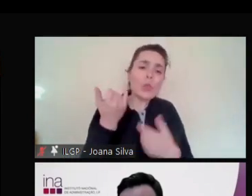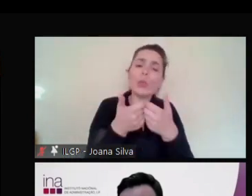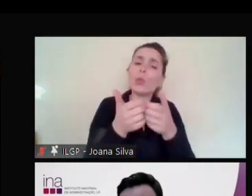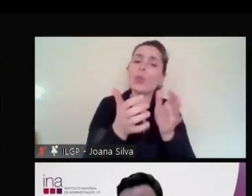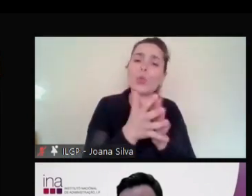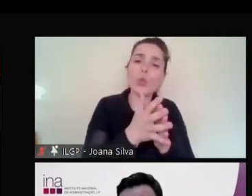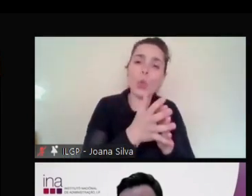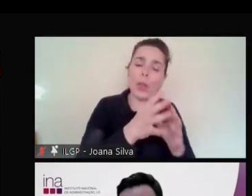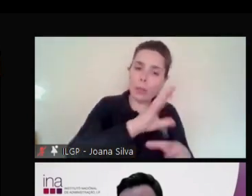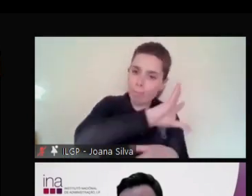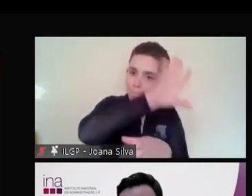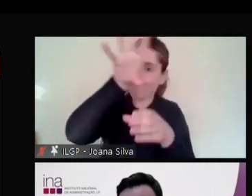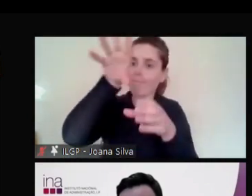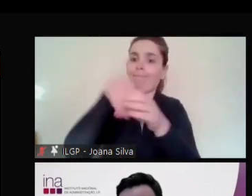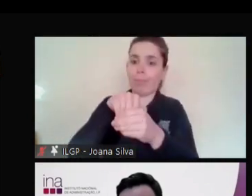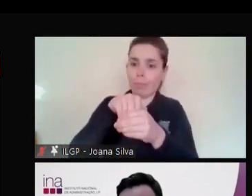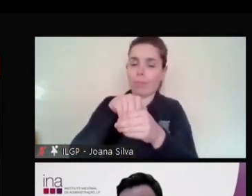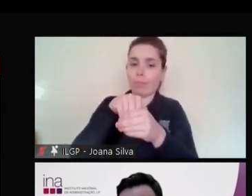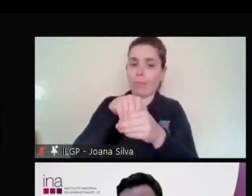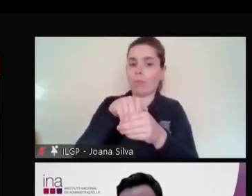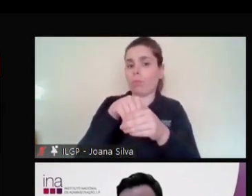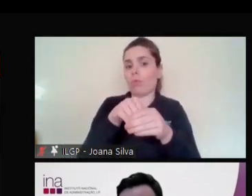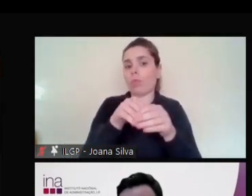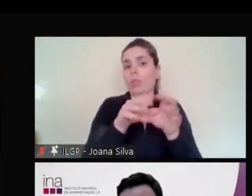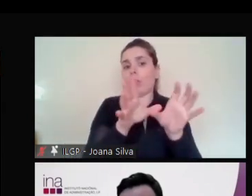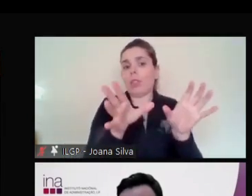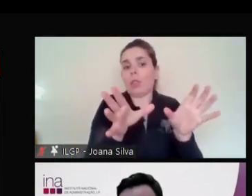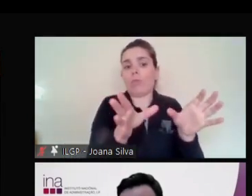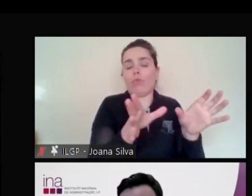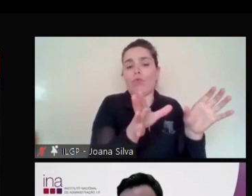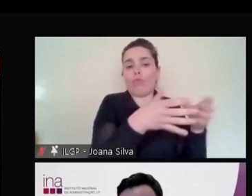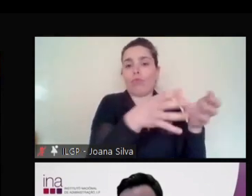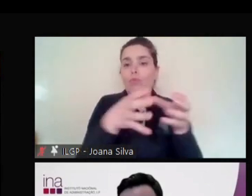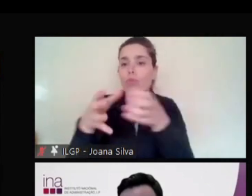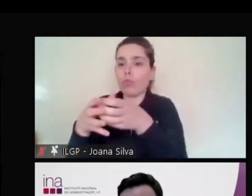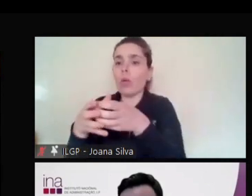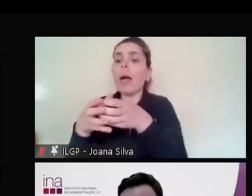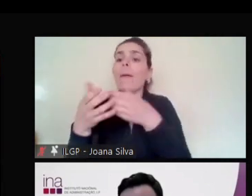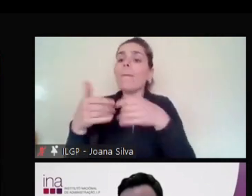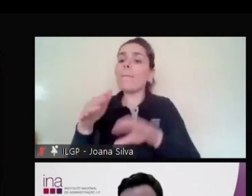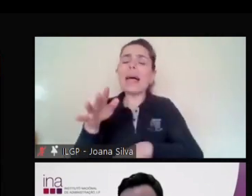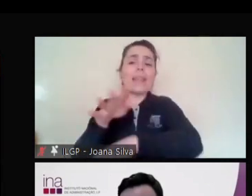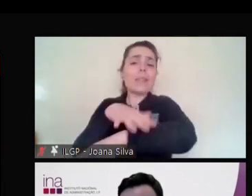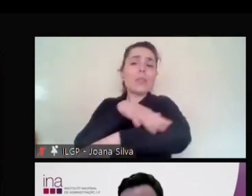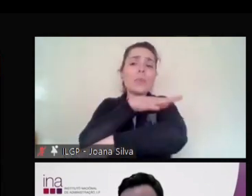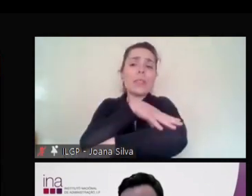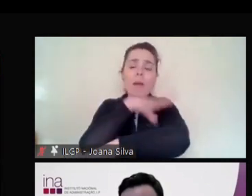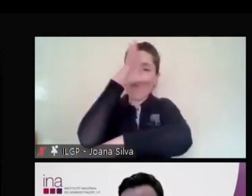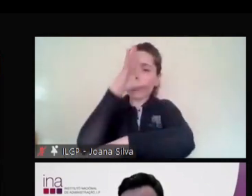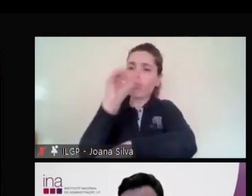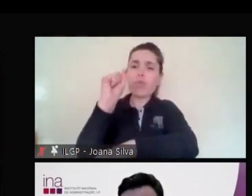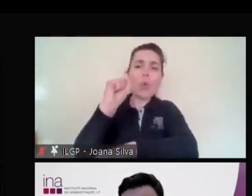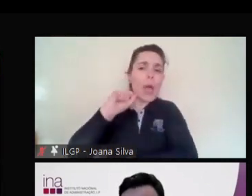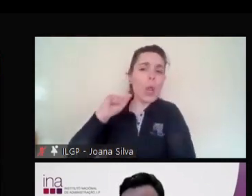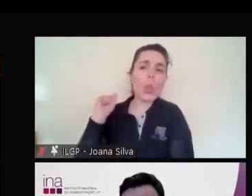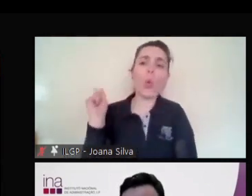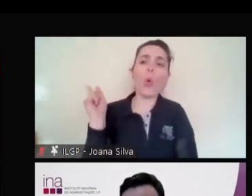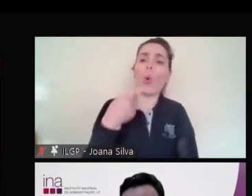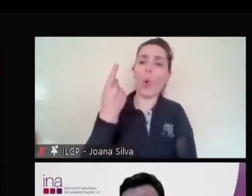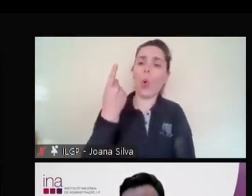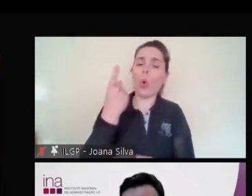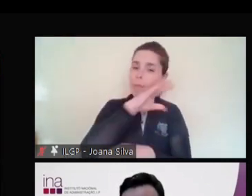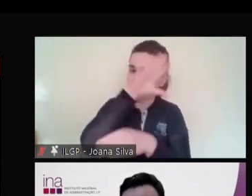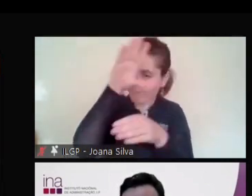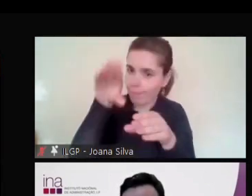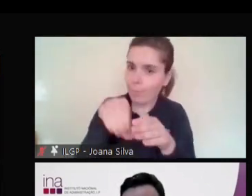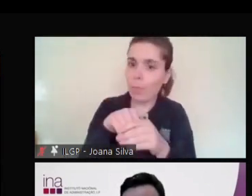agregamos estes conteúdos, mas queremos que eles sejam co-criados por toda a administração pública, e daí faço uma referência à nota que deixei